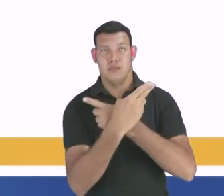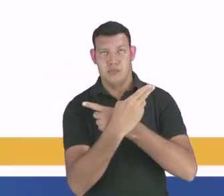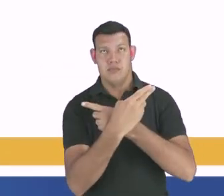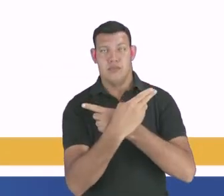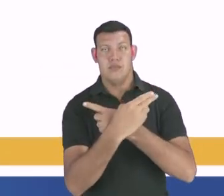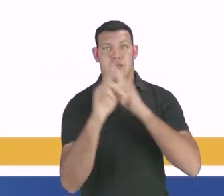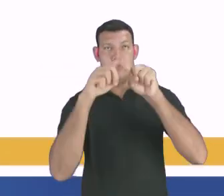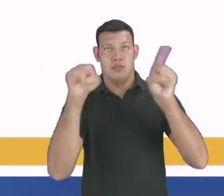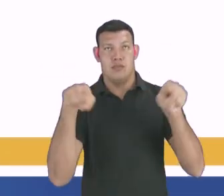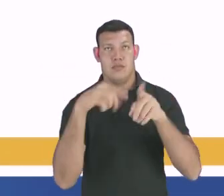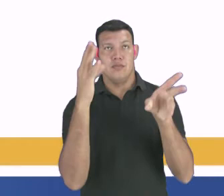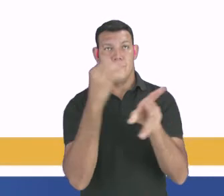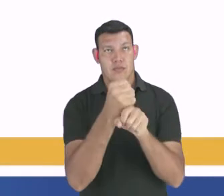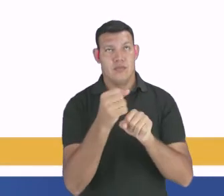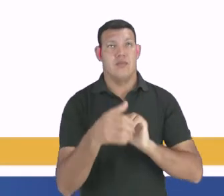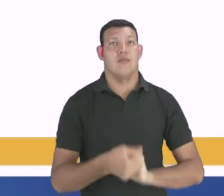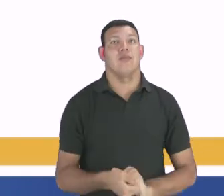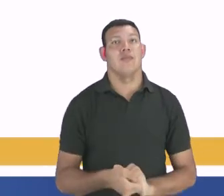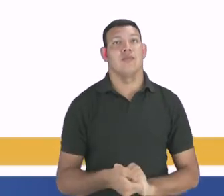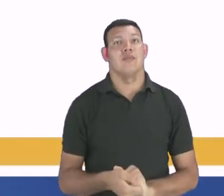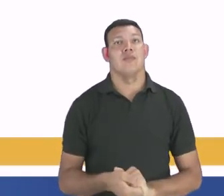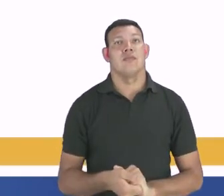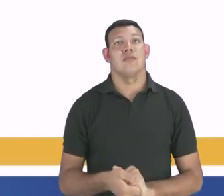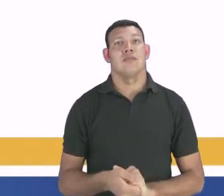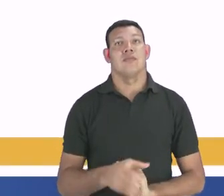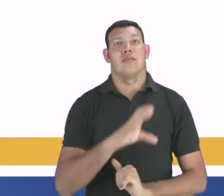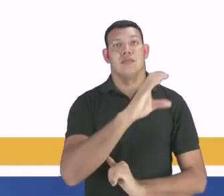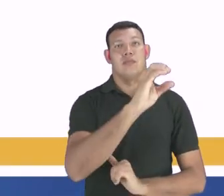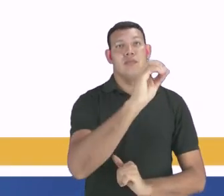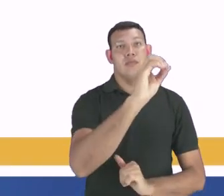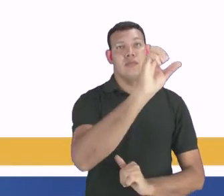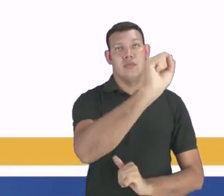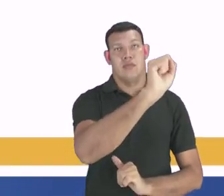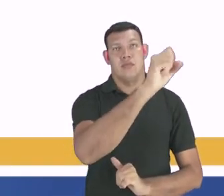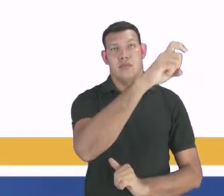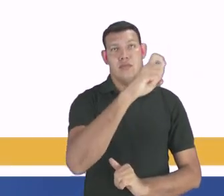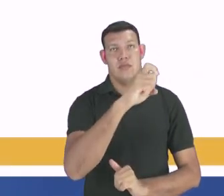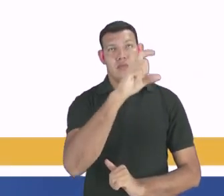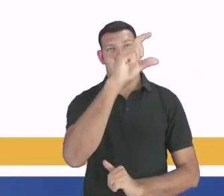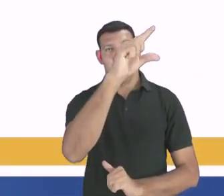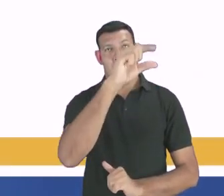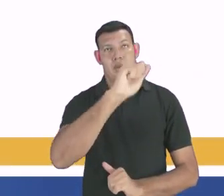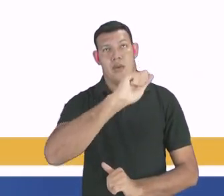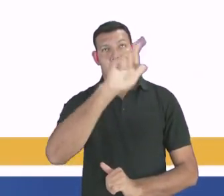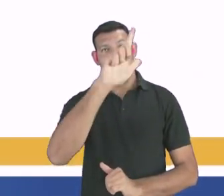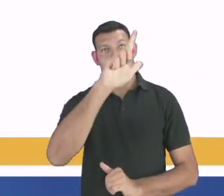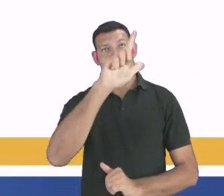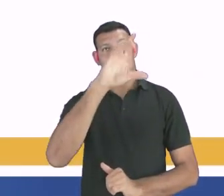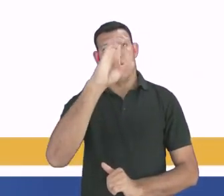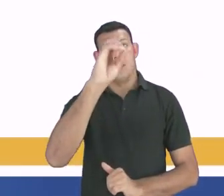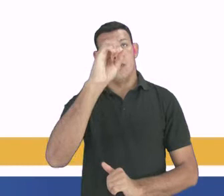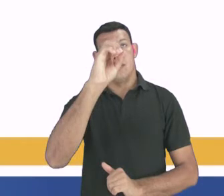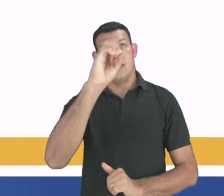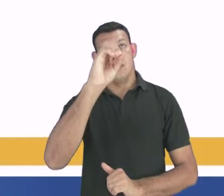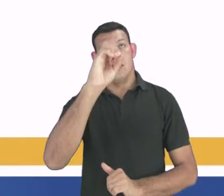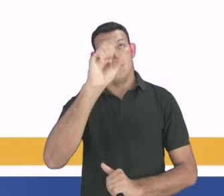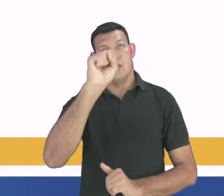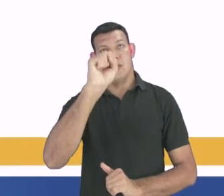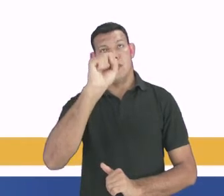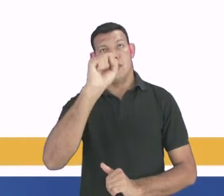que o cosseno de 2π sobre 3, ou o cosseno de x é maior que menos meio, nós vamos